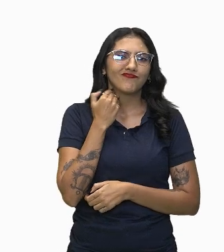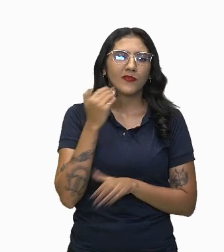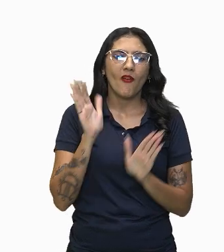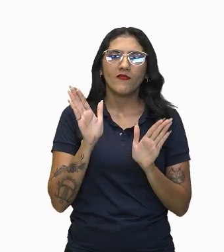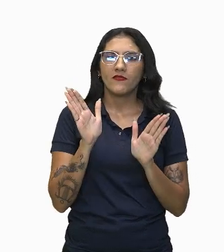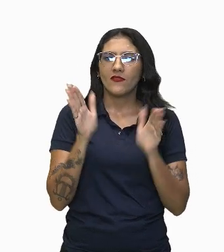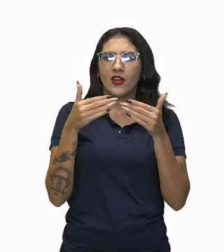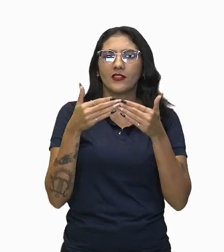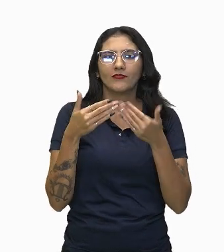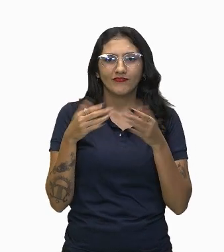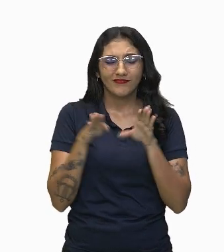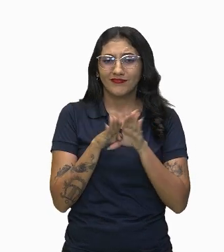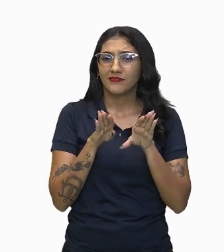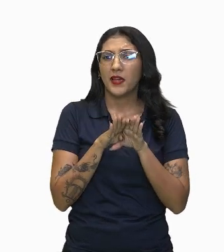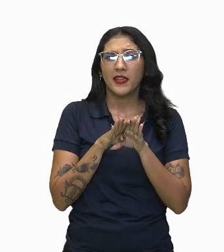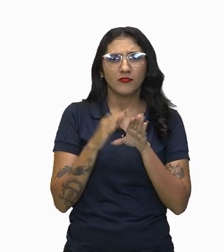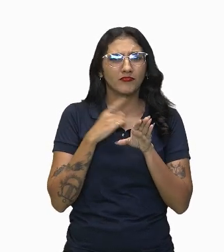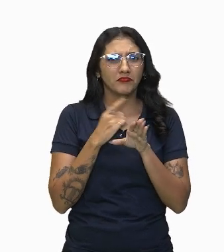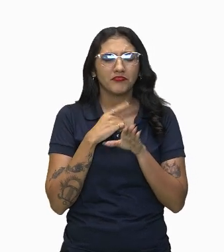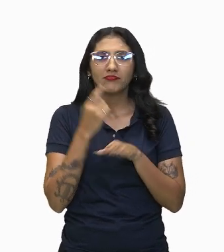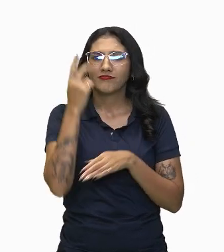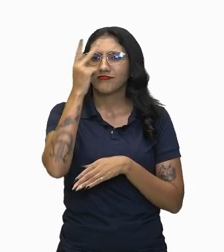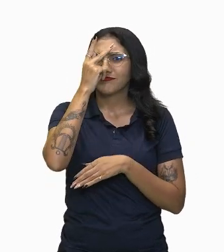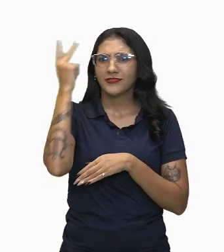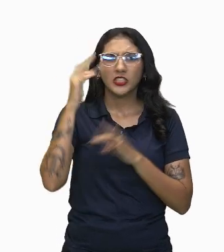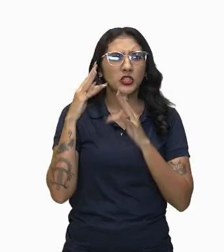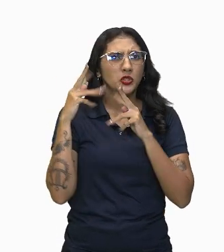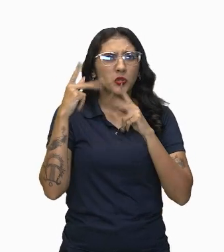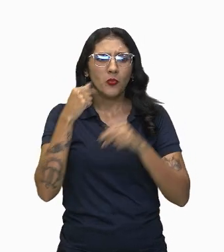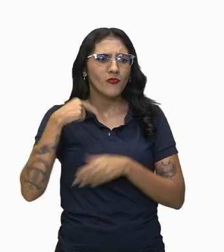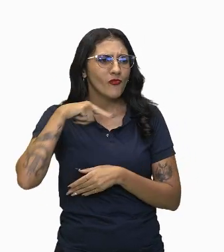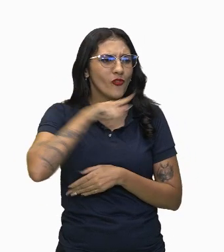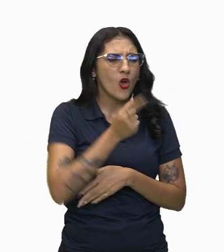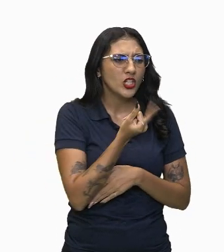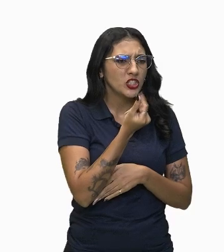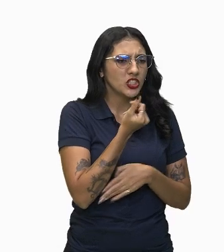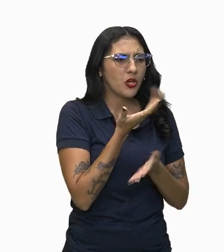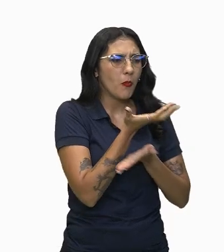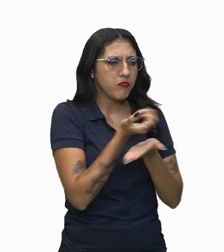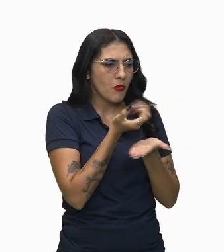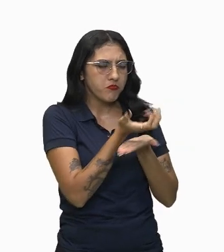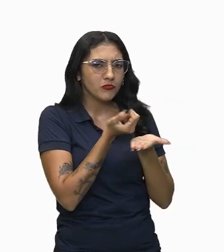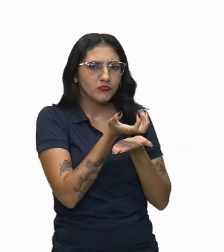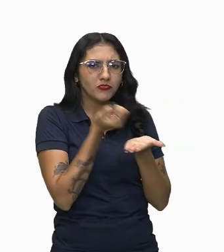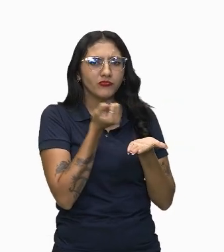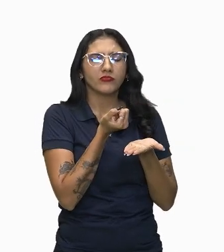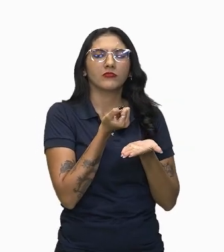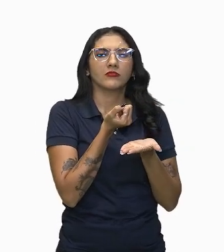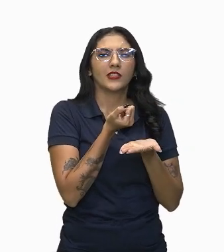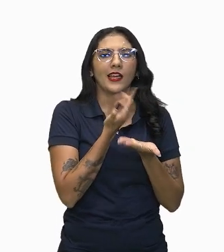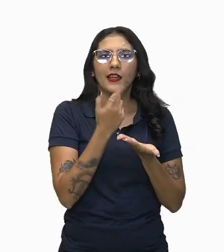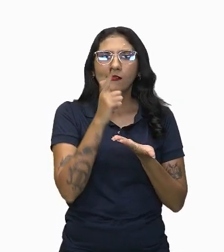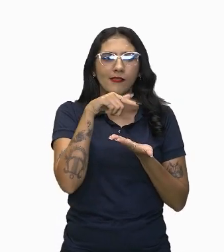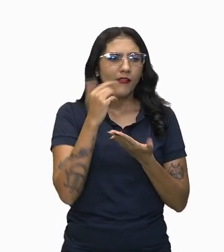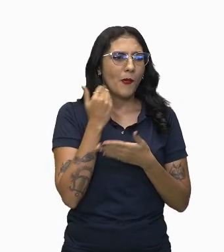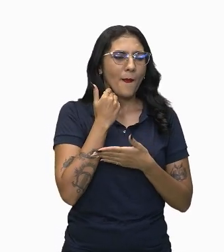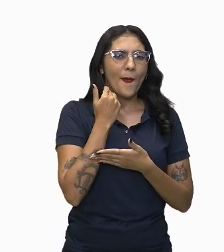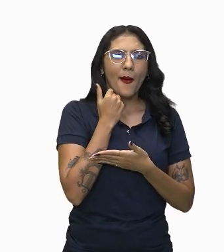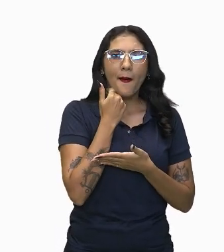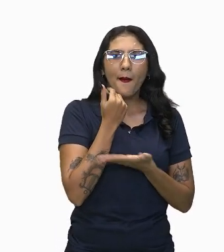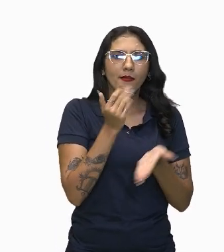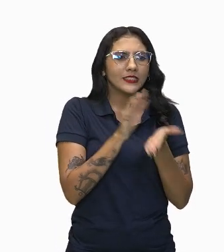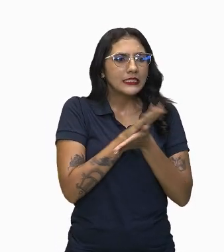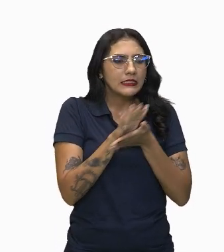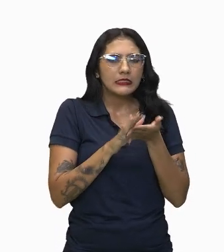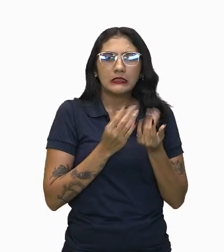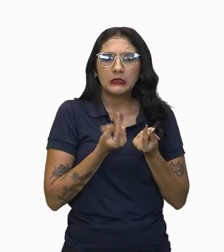grande corrida bancária, com todos sacando o seu dinheiro, até que chegou um determinado momento que os bancos não tinham mais